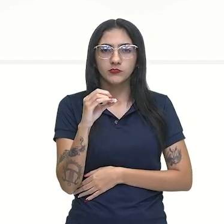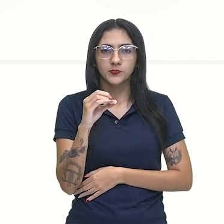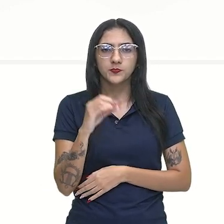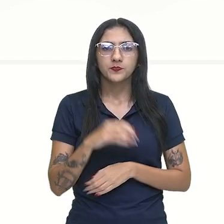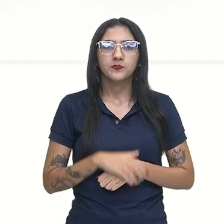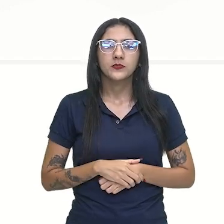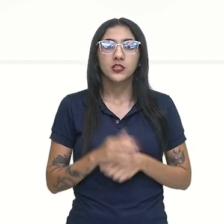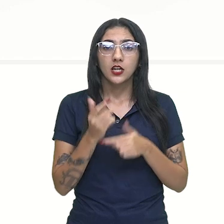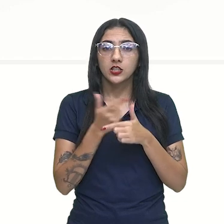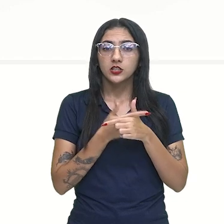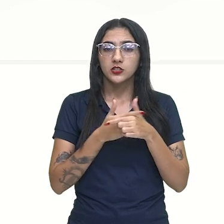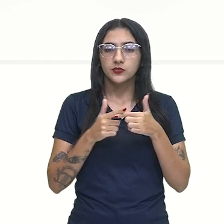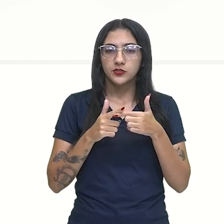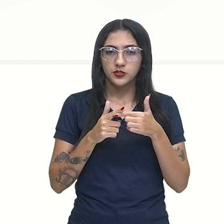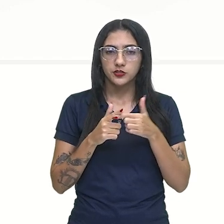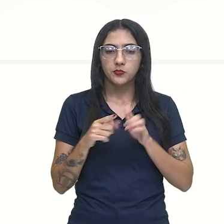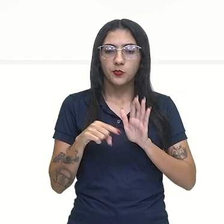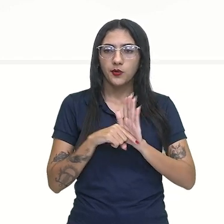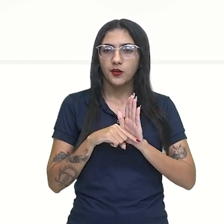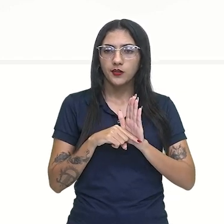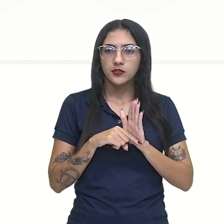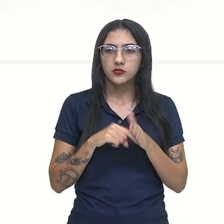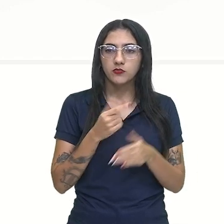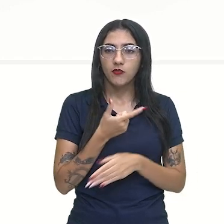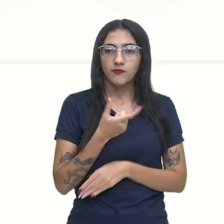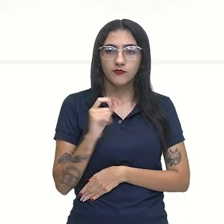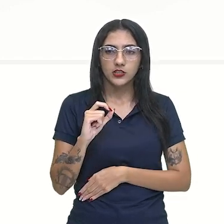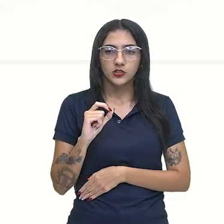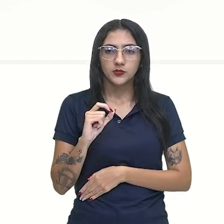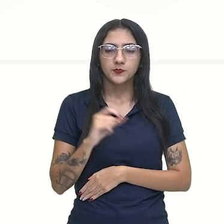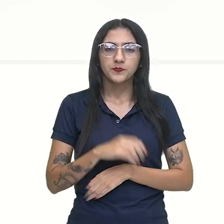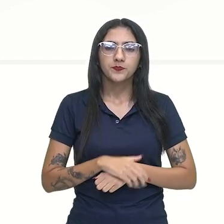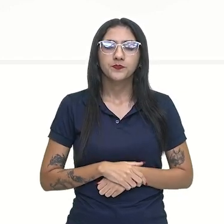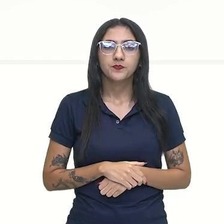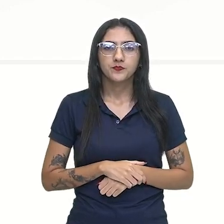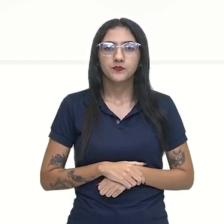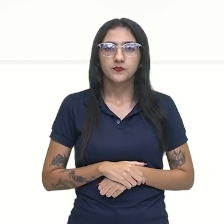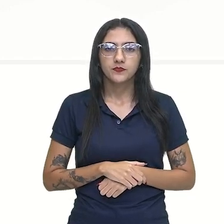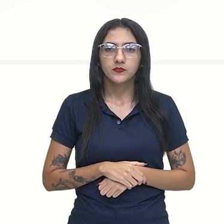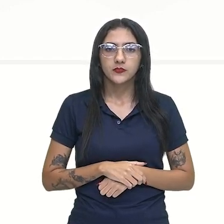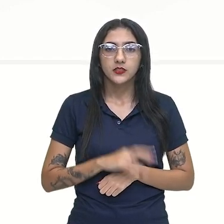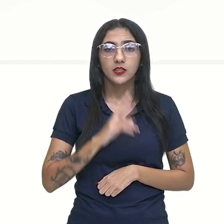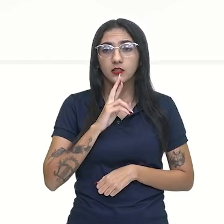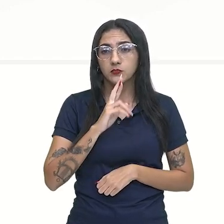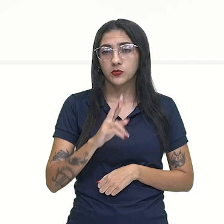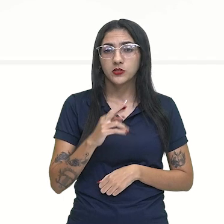Dividido aqui por negativo 20, o resultado vai ser